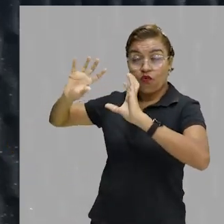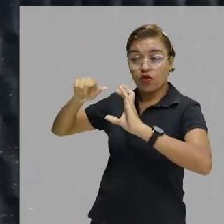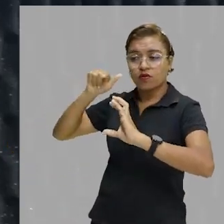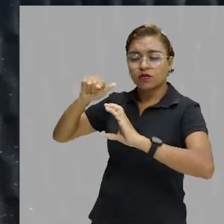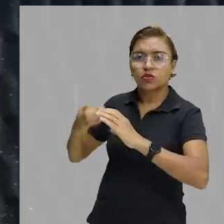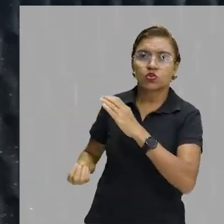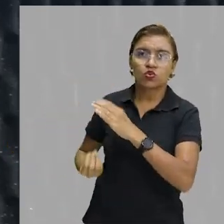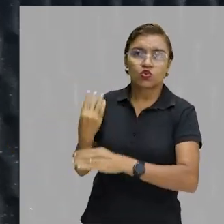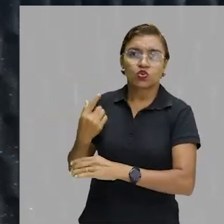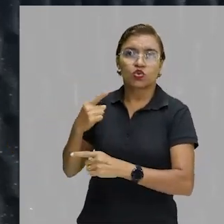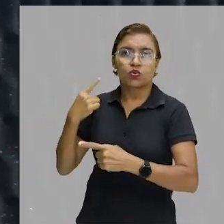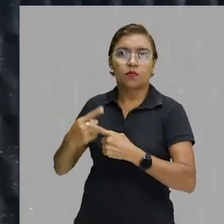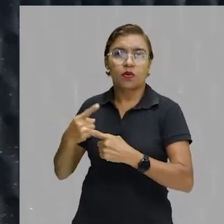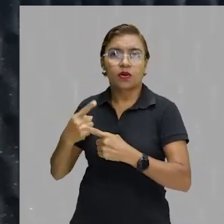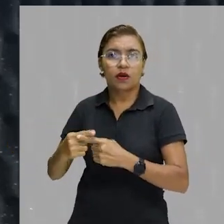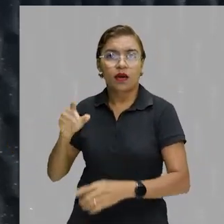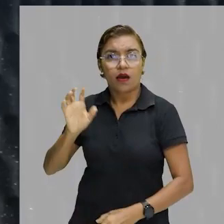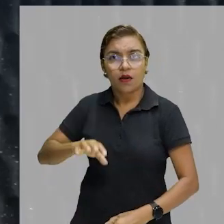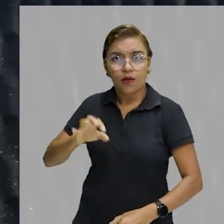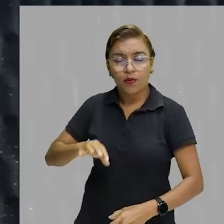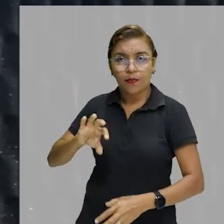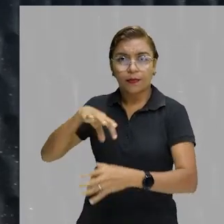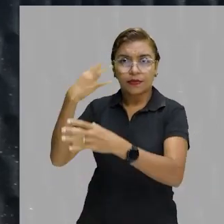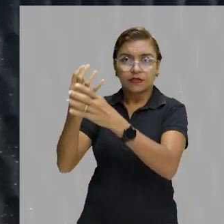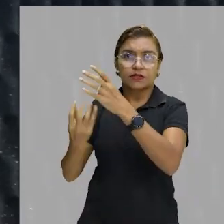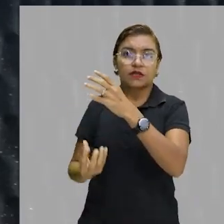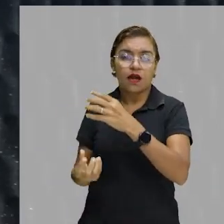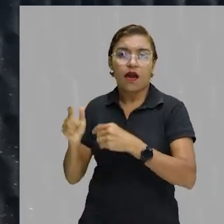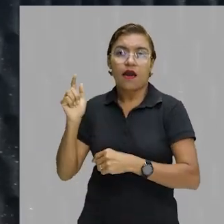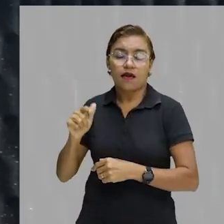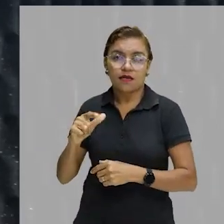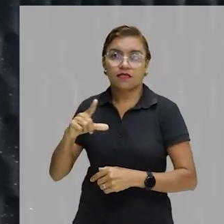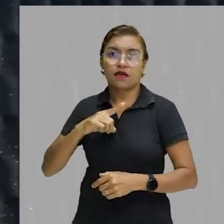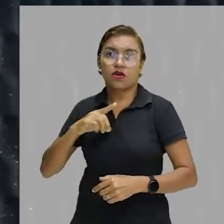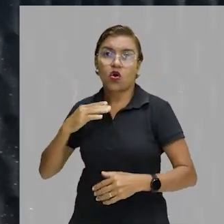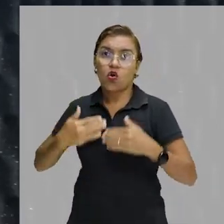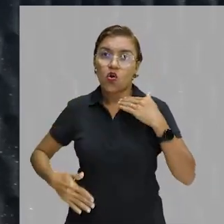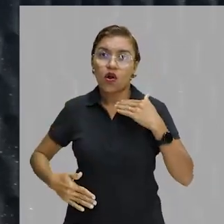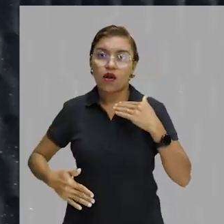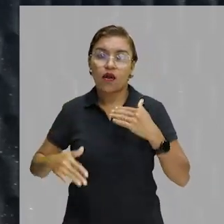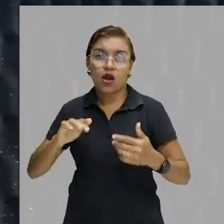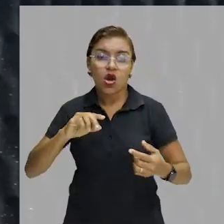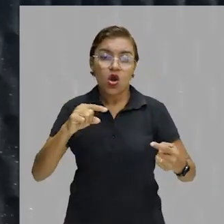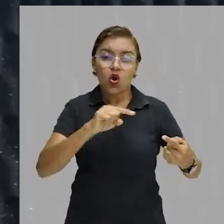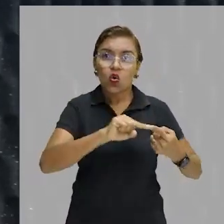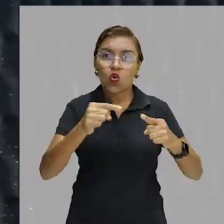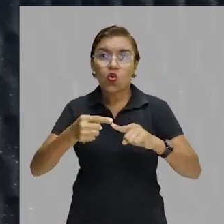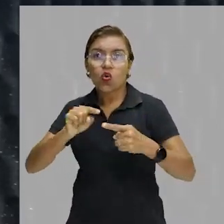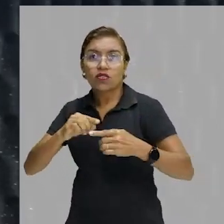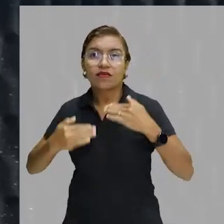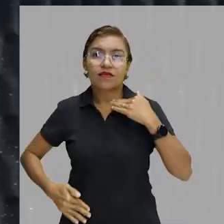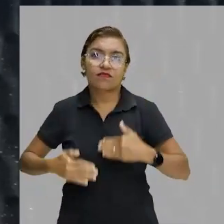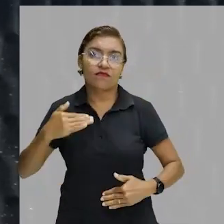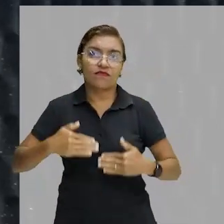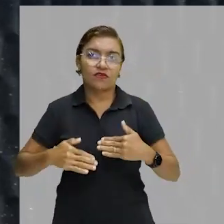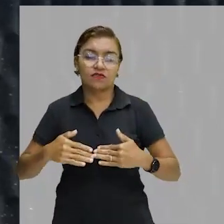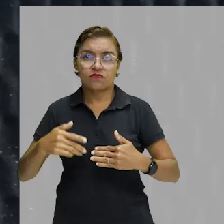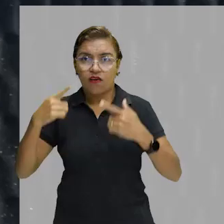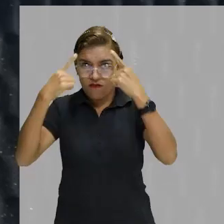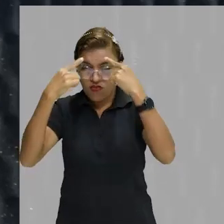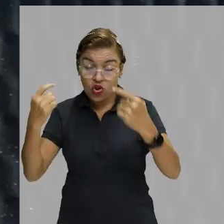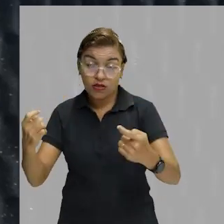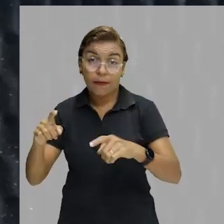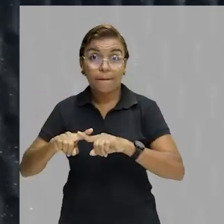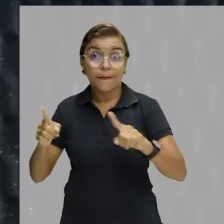eles achavam que o basquetebol era um esporte de muito contato físico, violento. Então, eles utilizaram o princípio do tênis, que